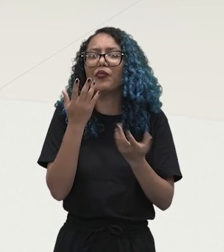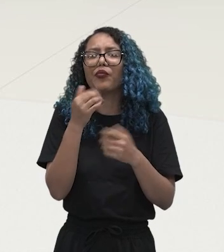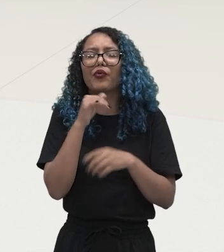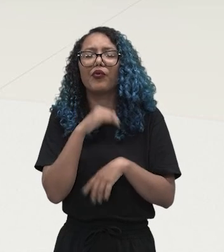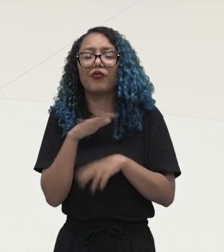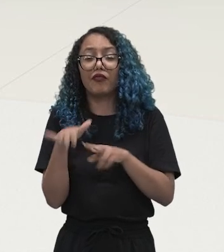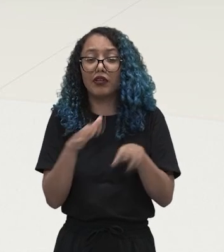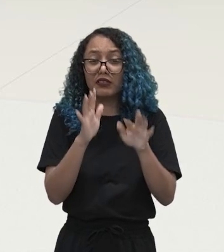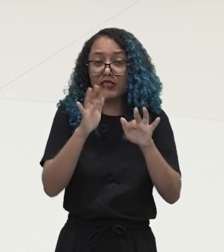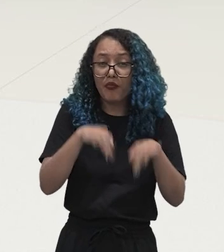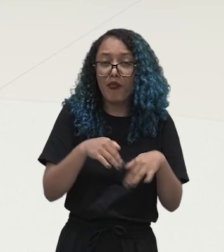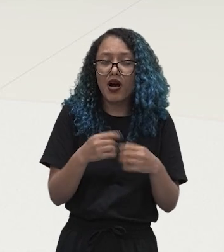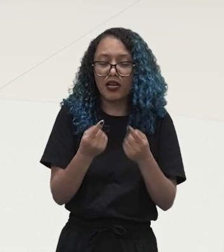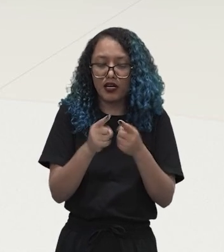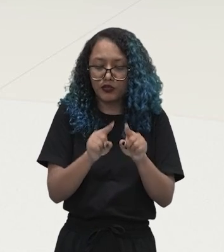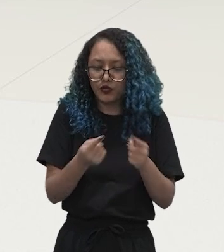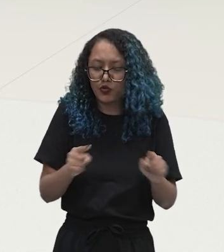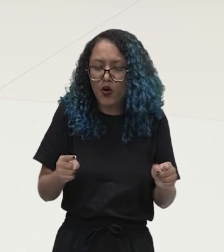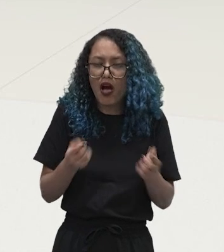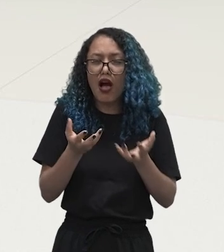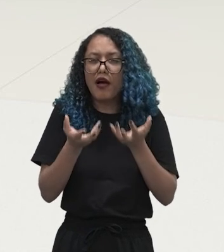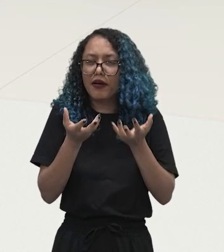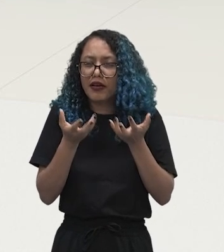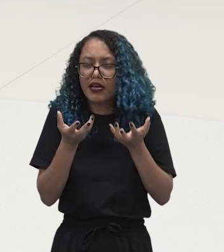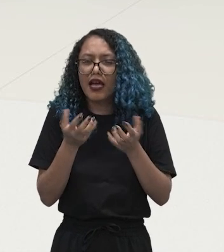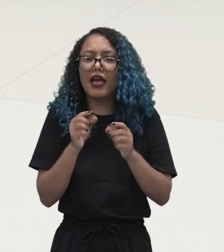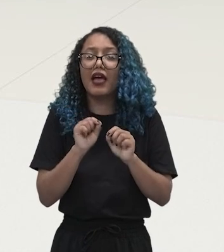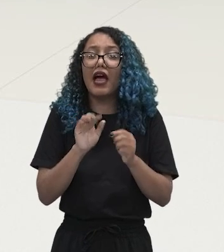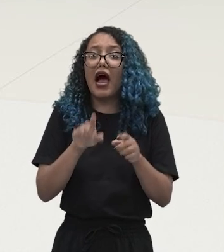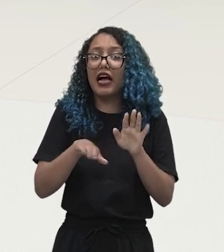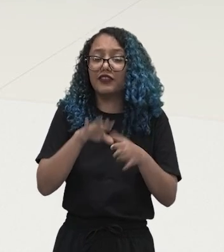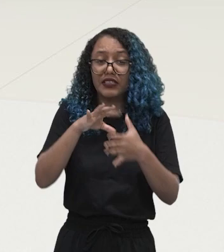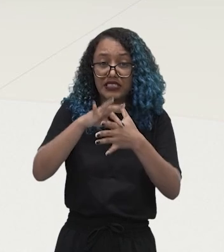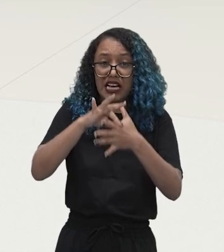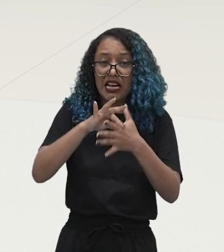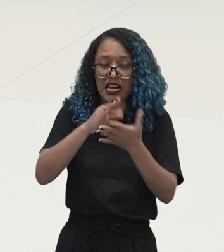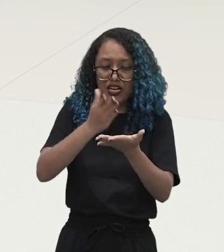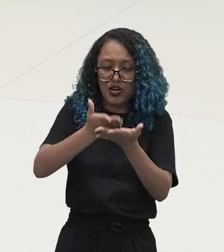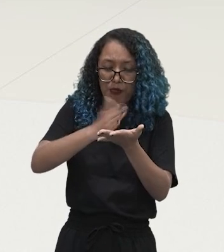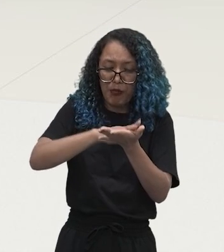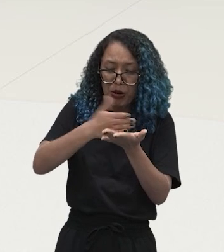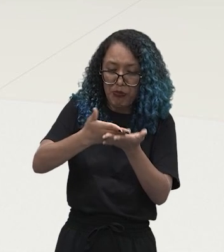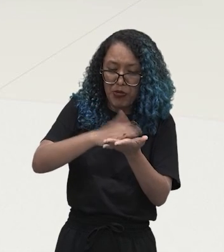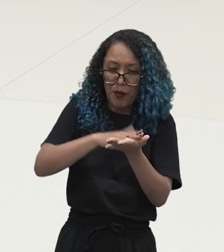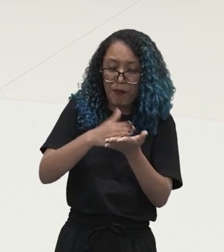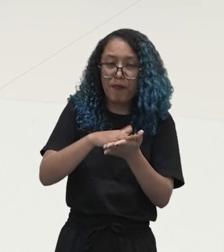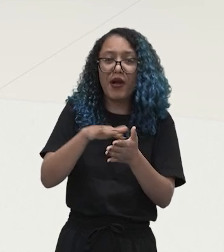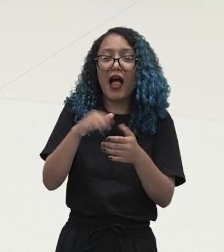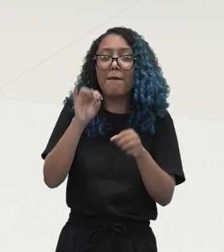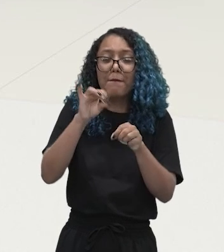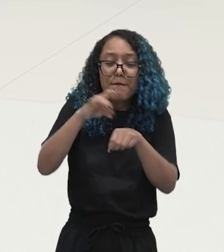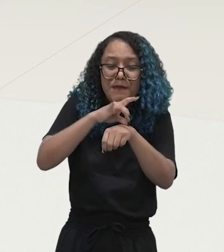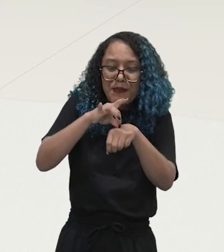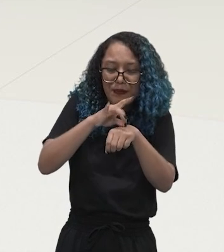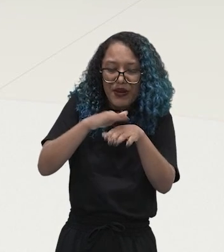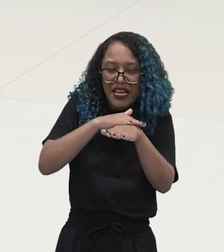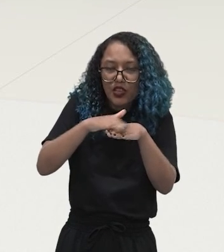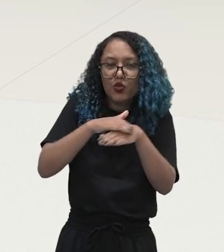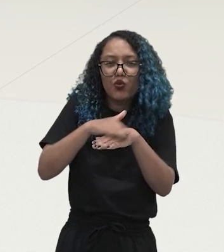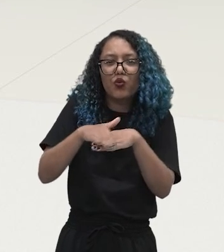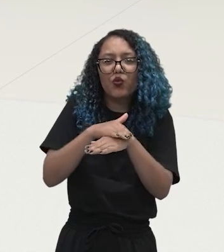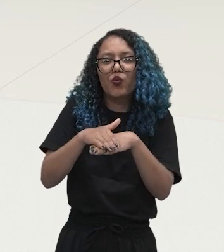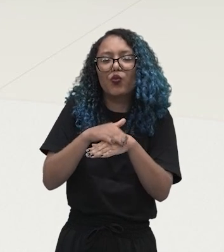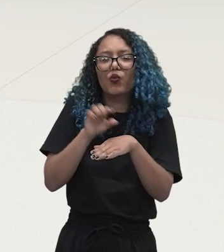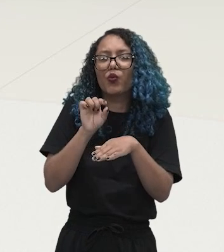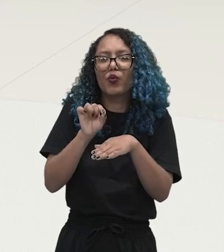quer fazer um churrasquinho e você acaba tostando, fazendo aquela crostinha na carne assada?